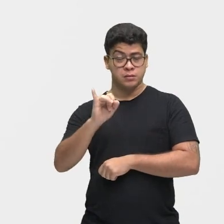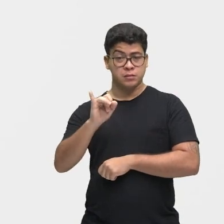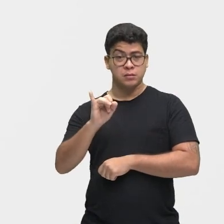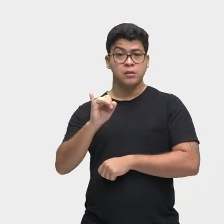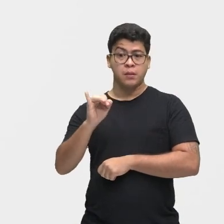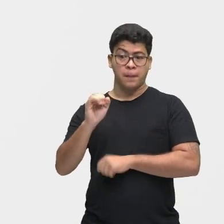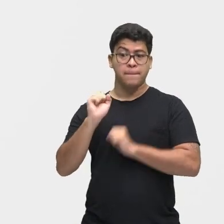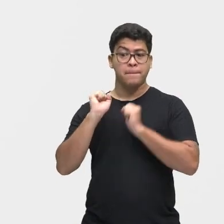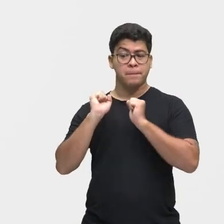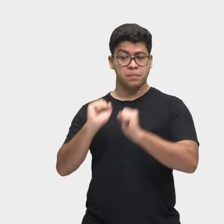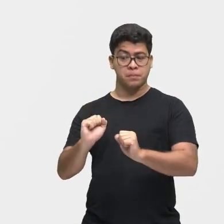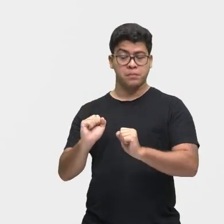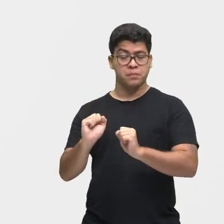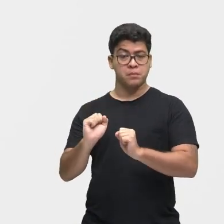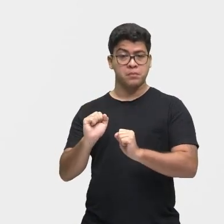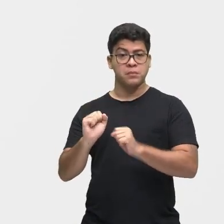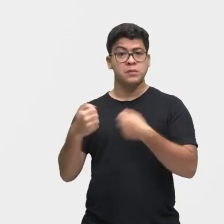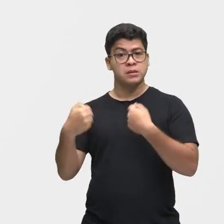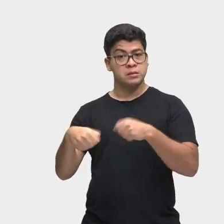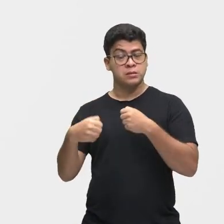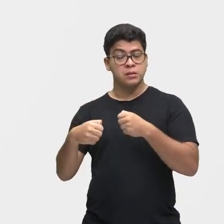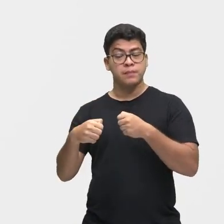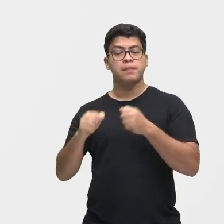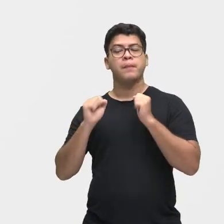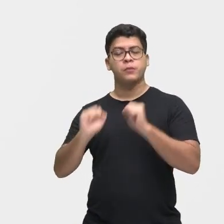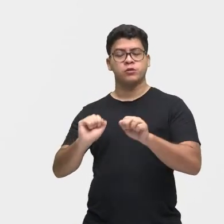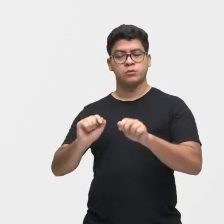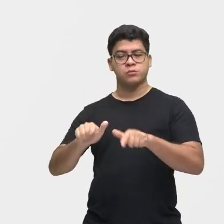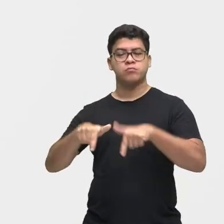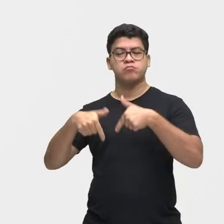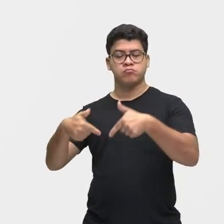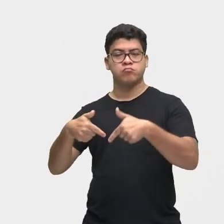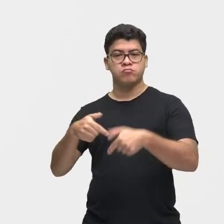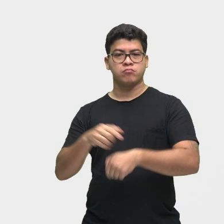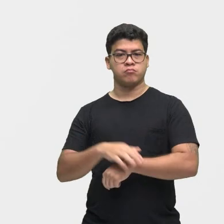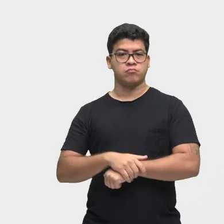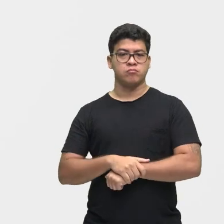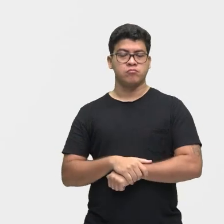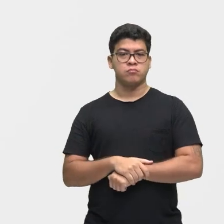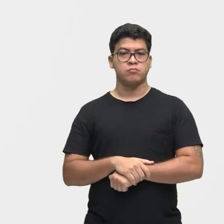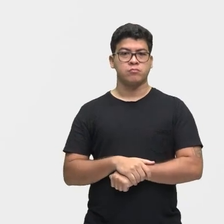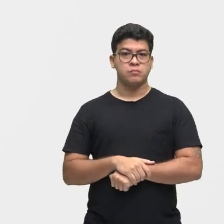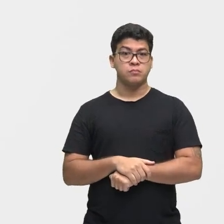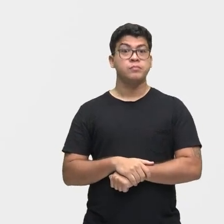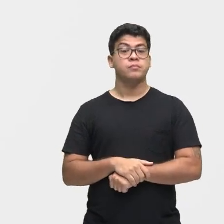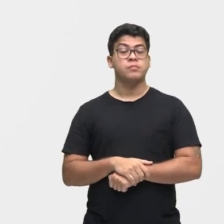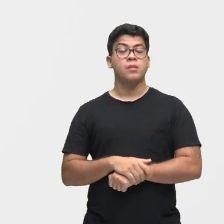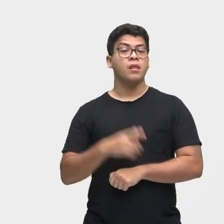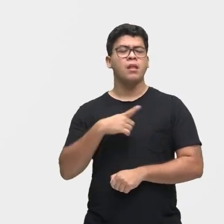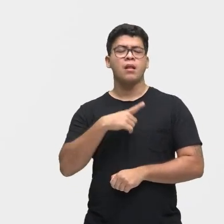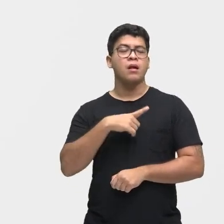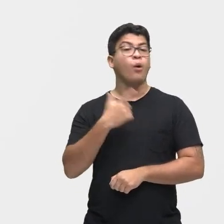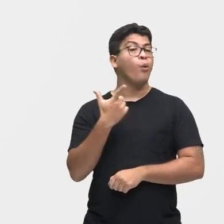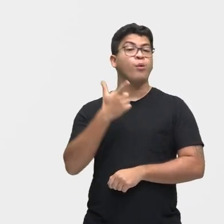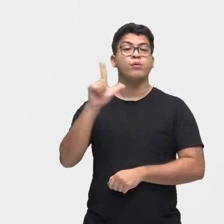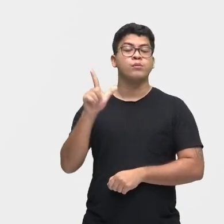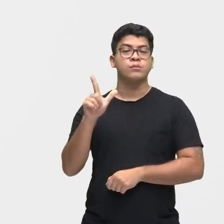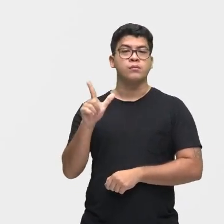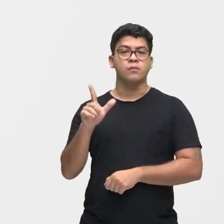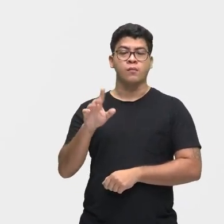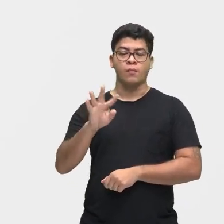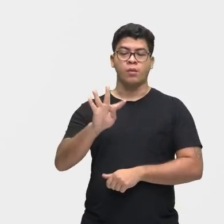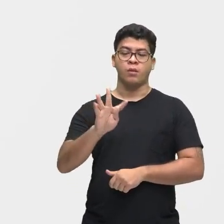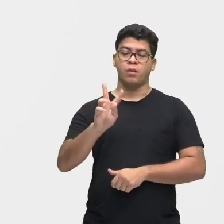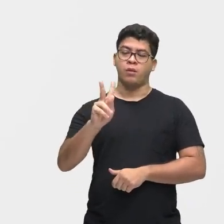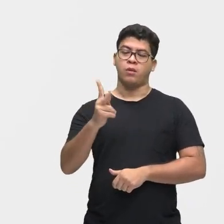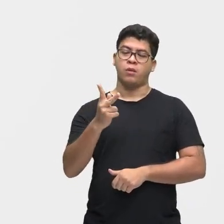ele poderia, não é mesmo? Segundo aí o Nicolau Maquiavel. Nós temos outros também. Temos, por exemplo, Thomas Hobbes.